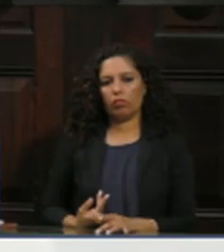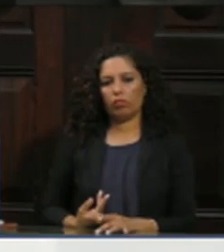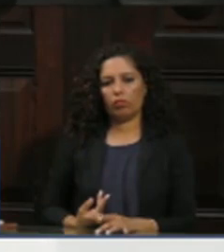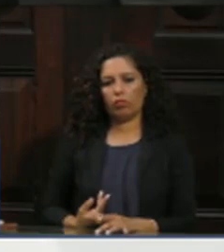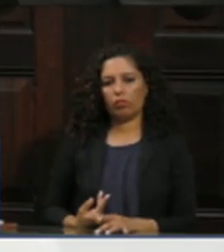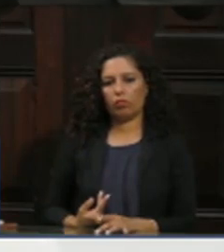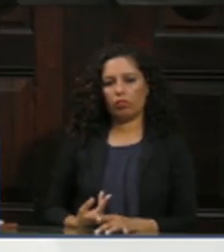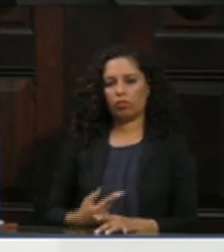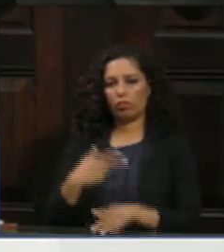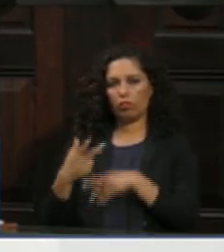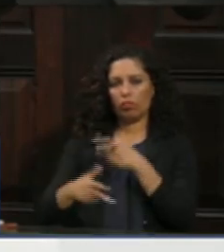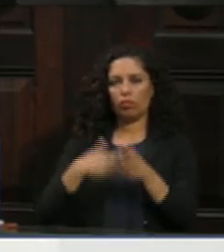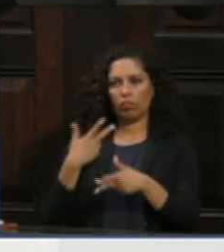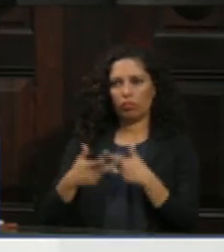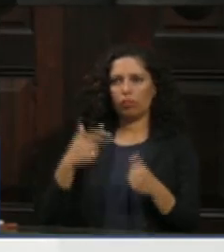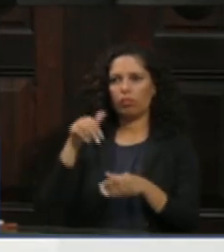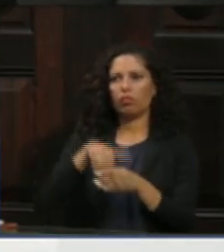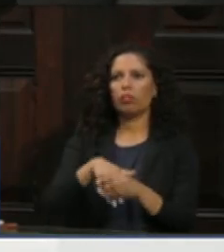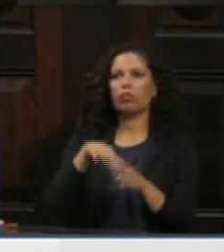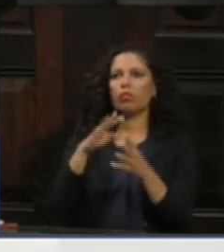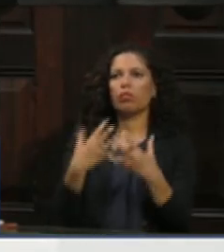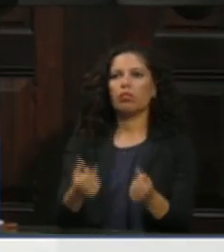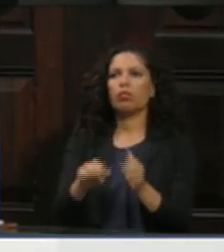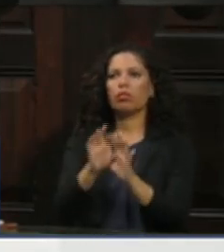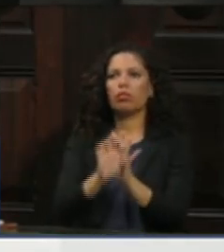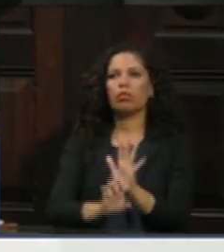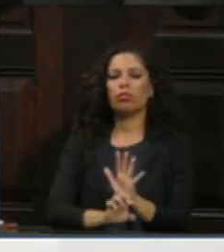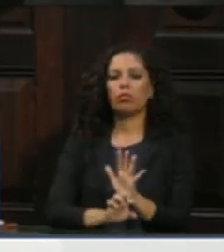Deputado Gustavo Tutuca. Deputado Luiz Paulo.